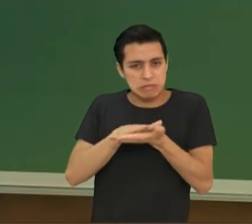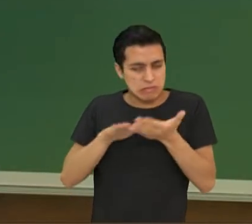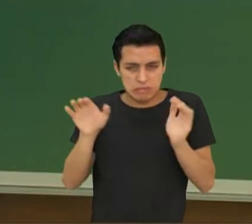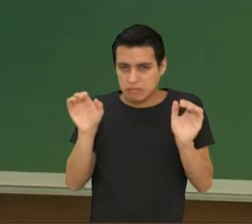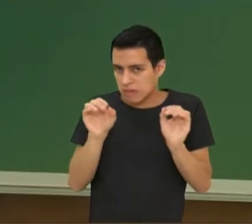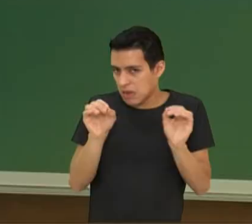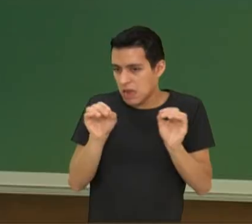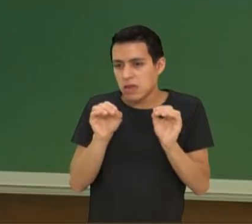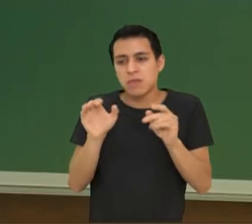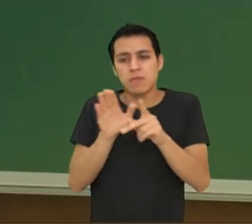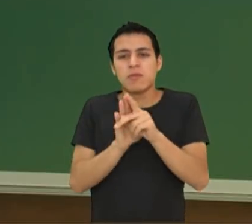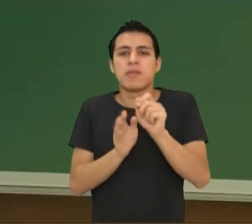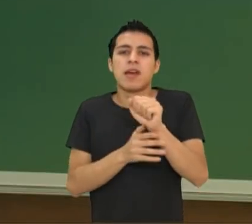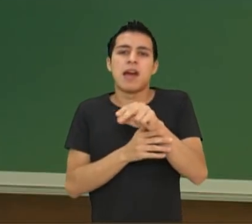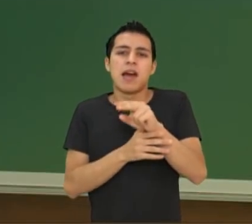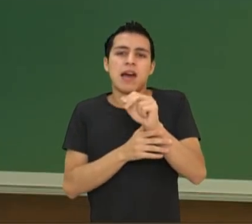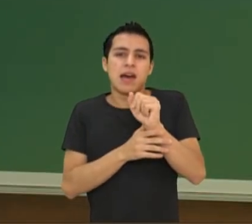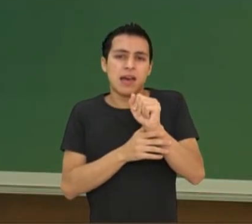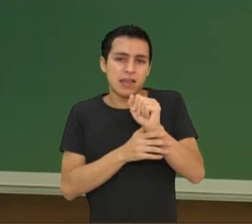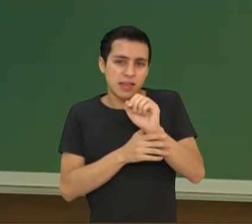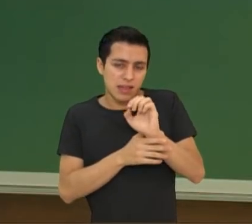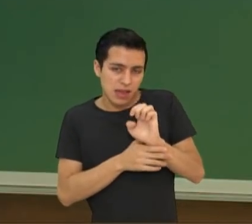serem anaeróbicos